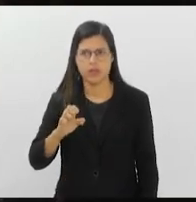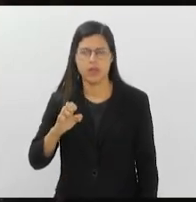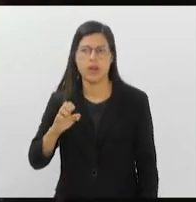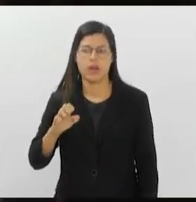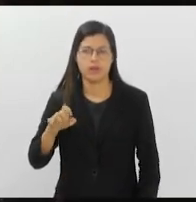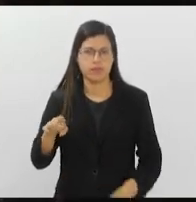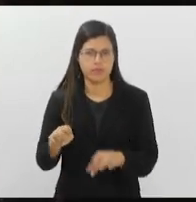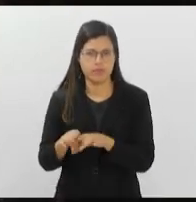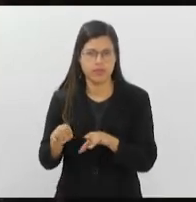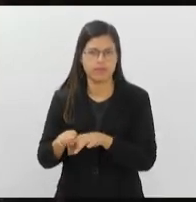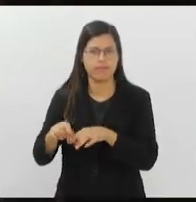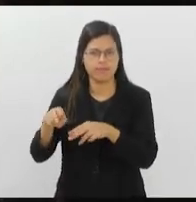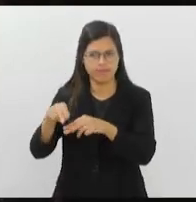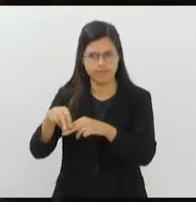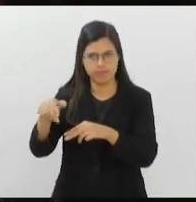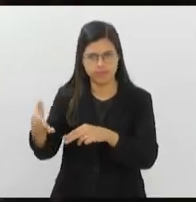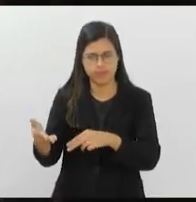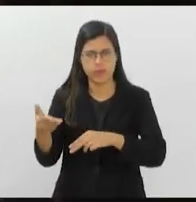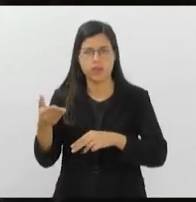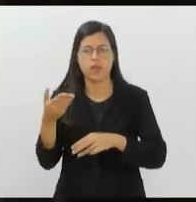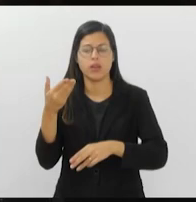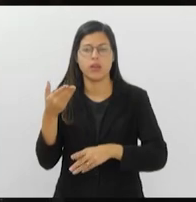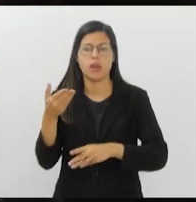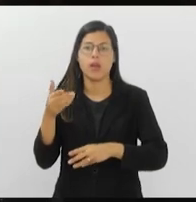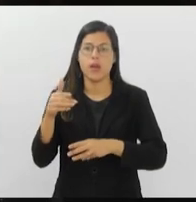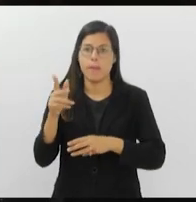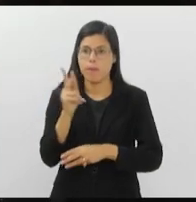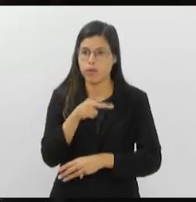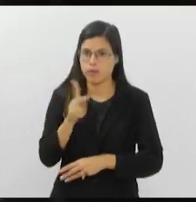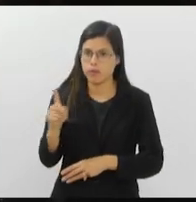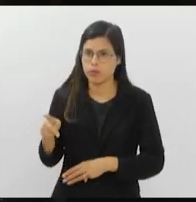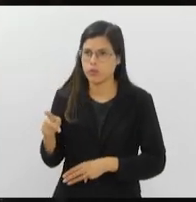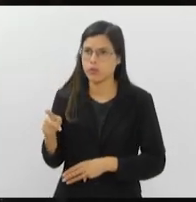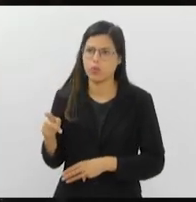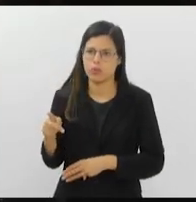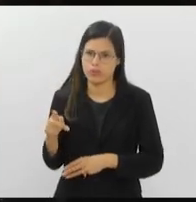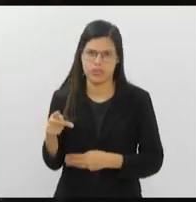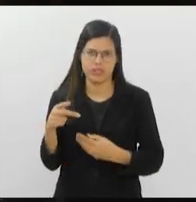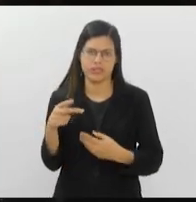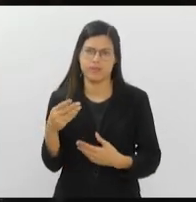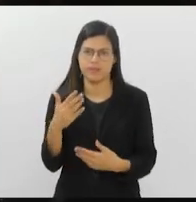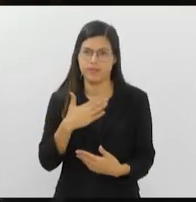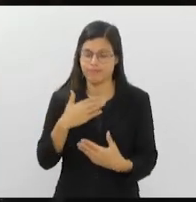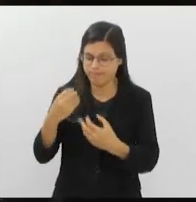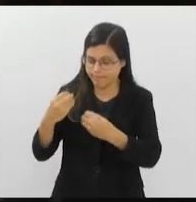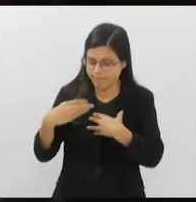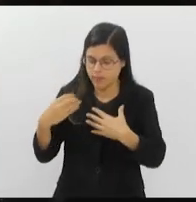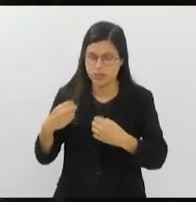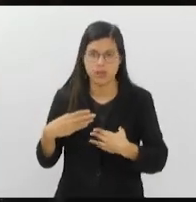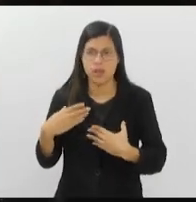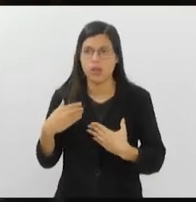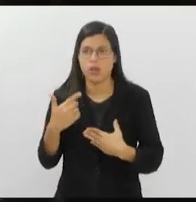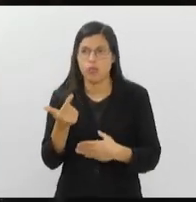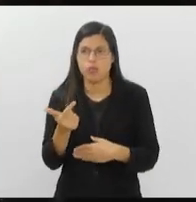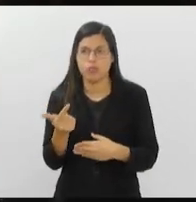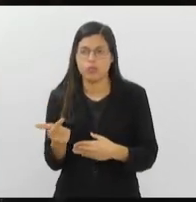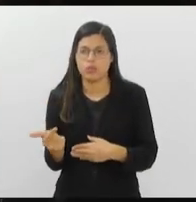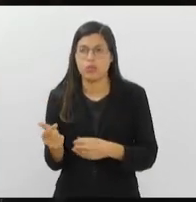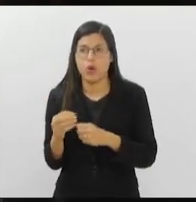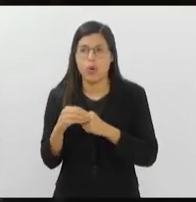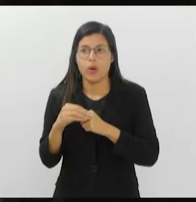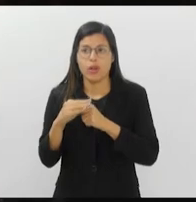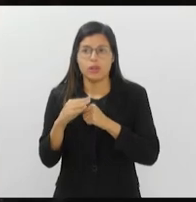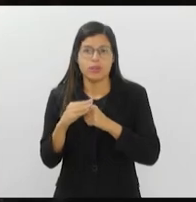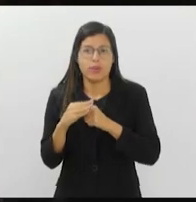e que foram grandes educadores deste médico, que não tinham conhecimento, mas que